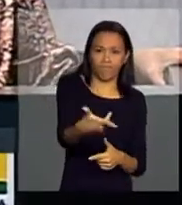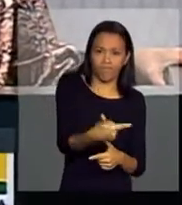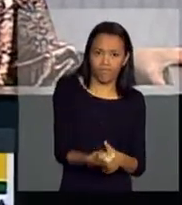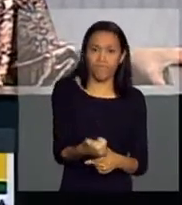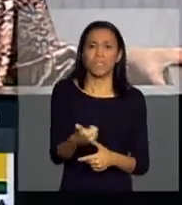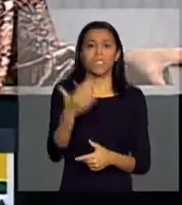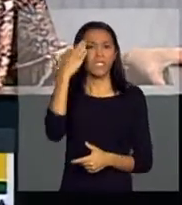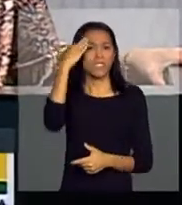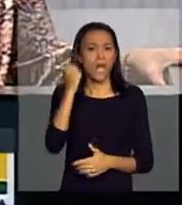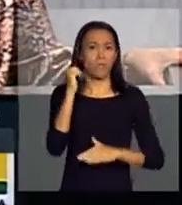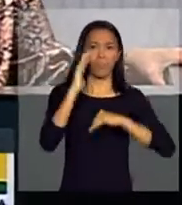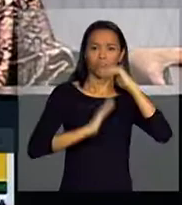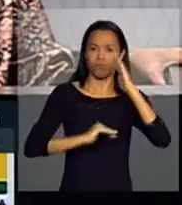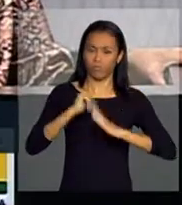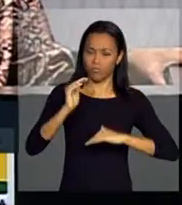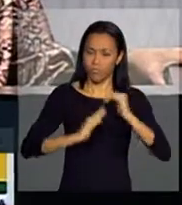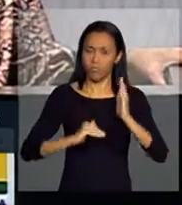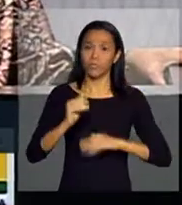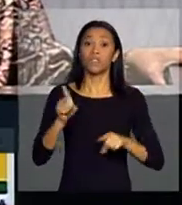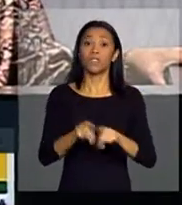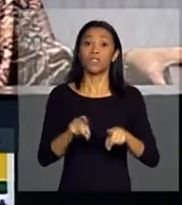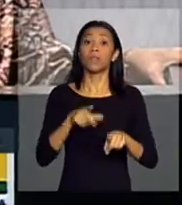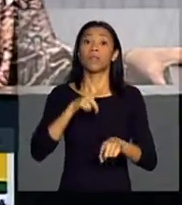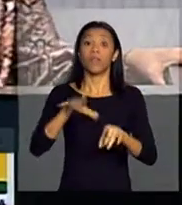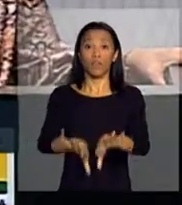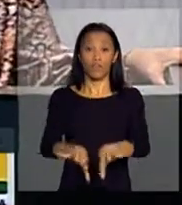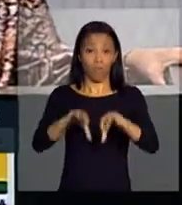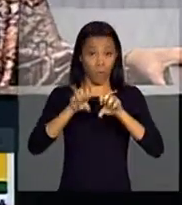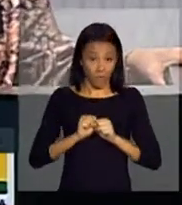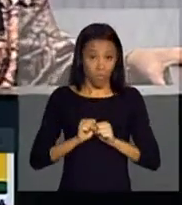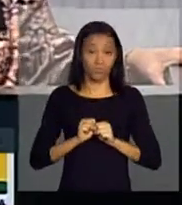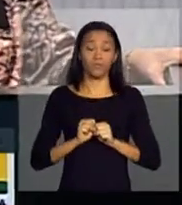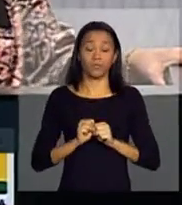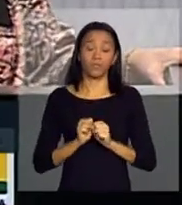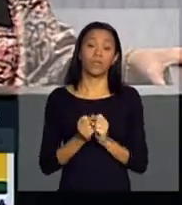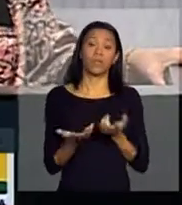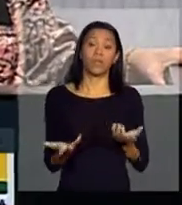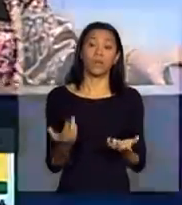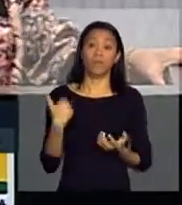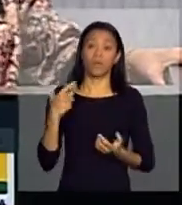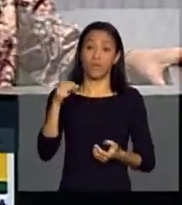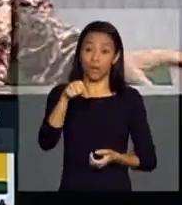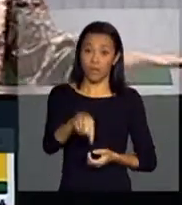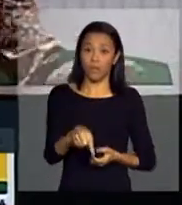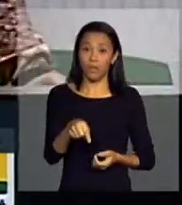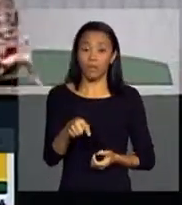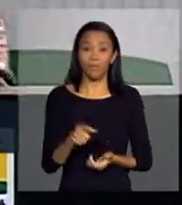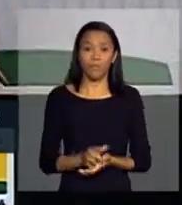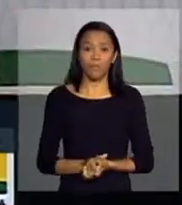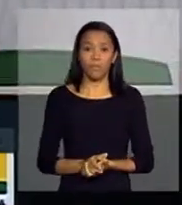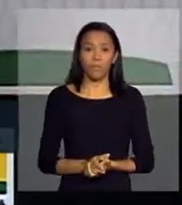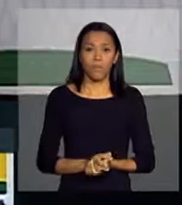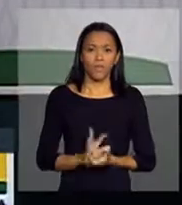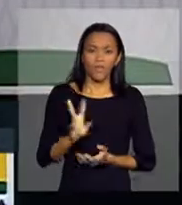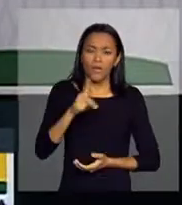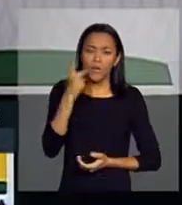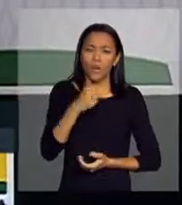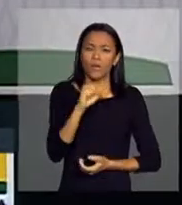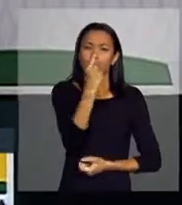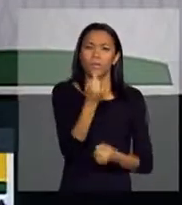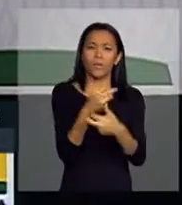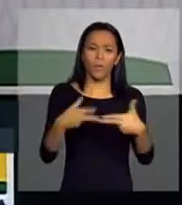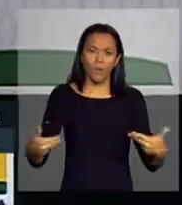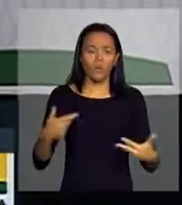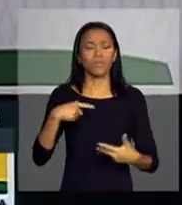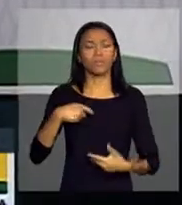com capacidade e formação suficiente e aqui eu entro numa questão que